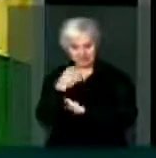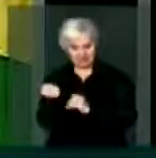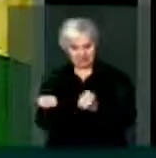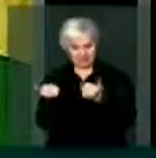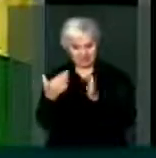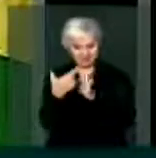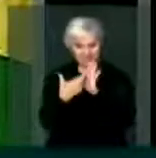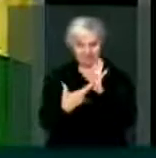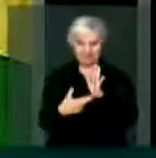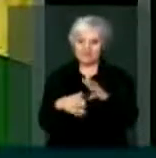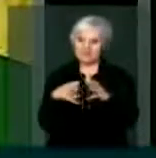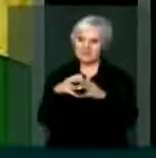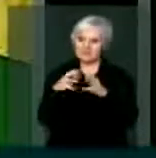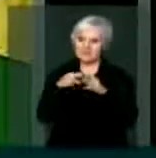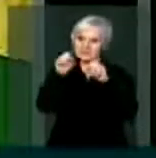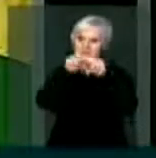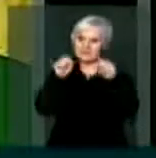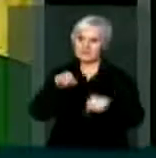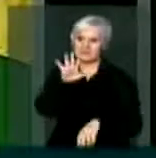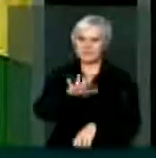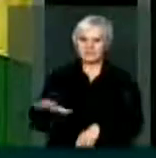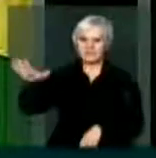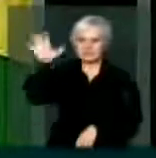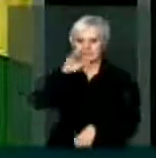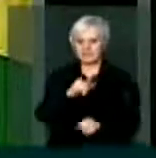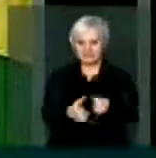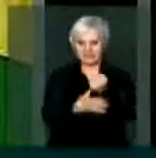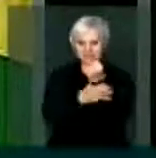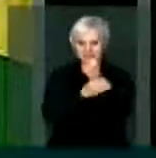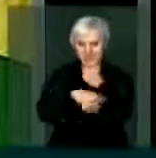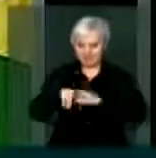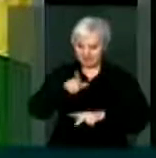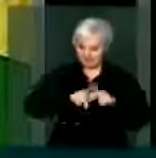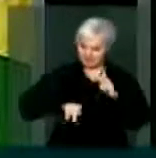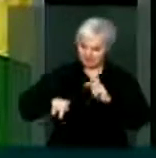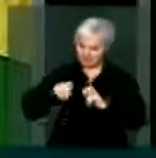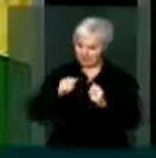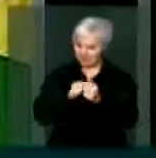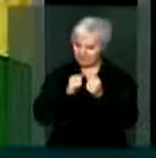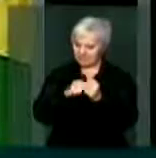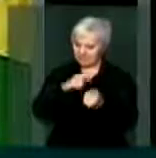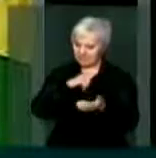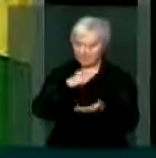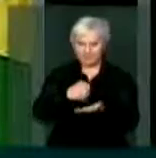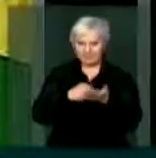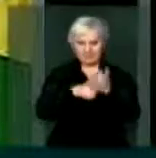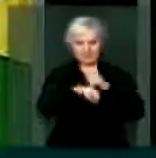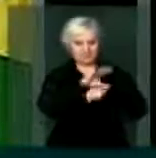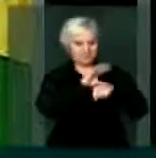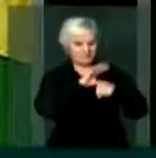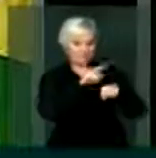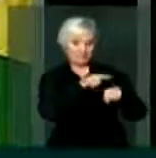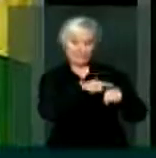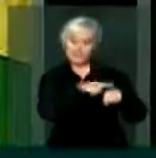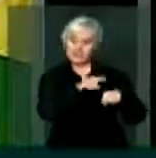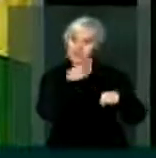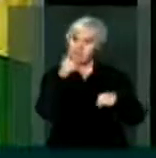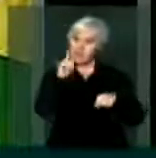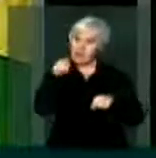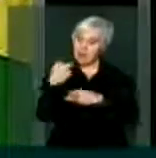órgão integra o Sistema Nacional de Segurança Pública, sendo constitucionalmente responsável pela